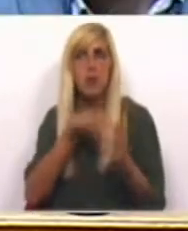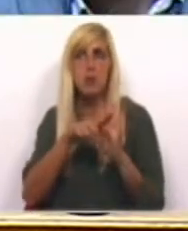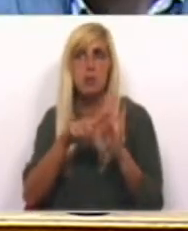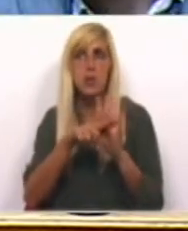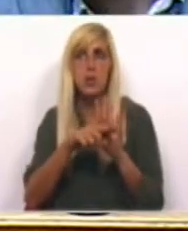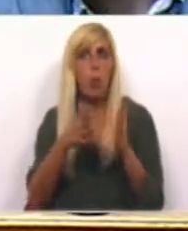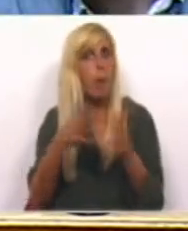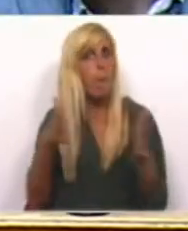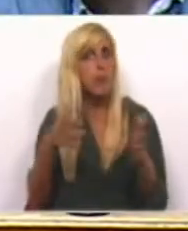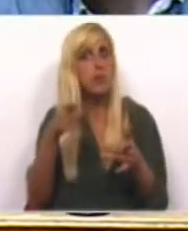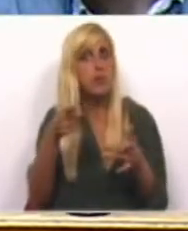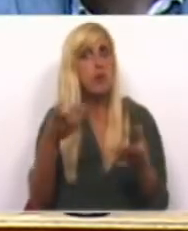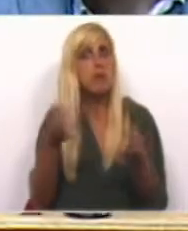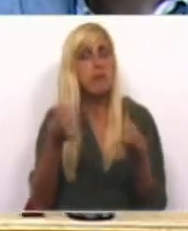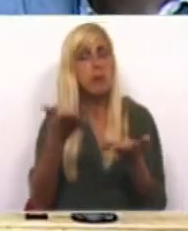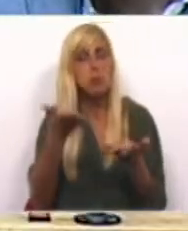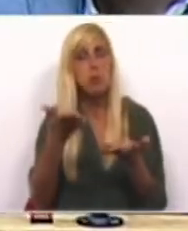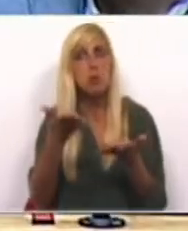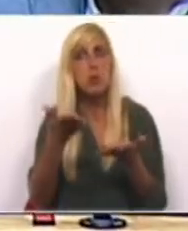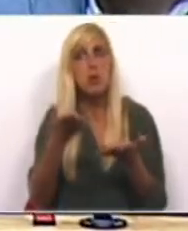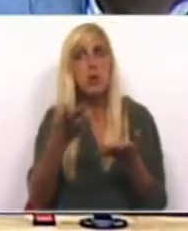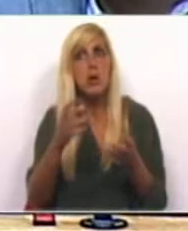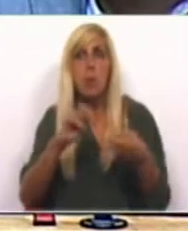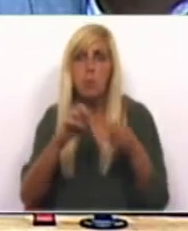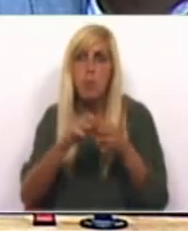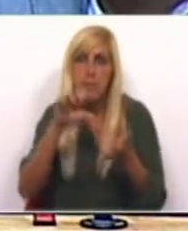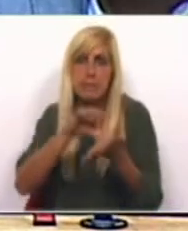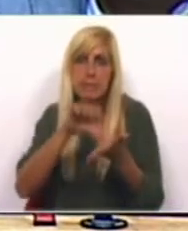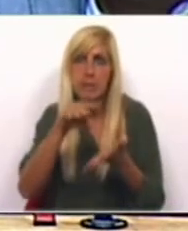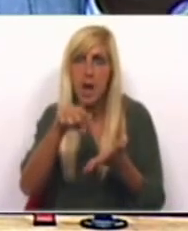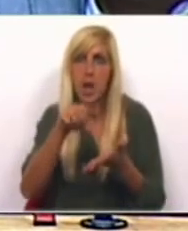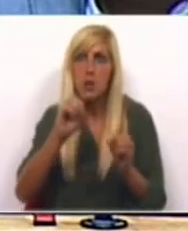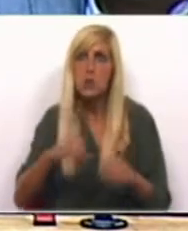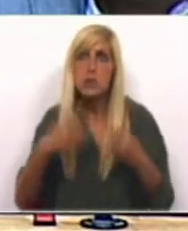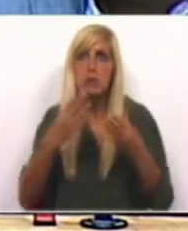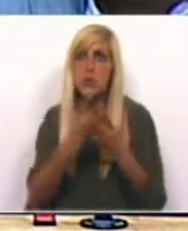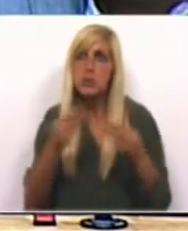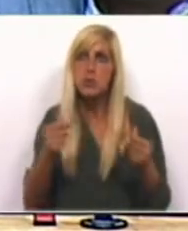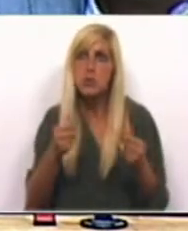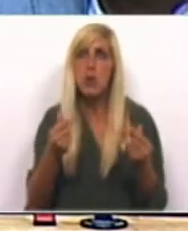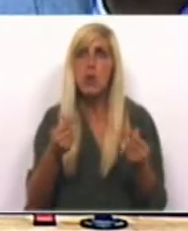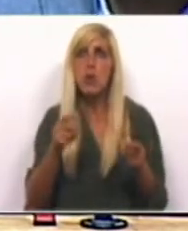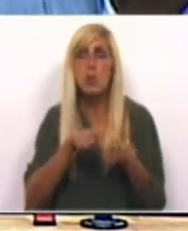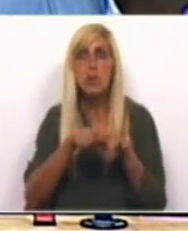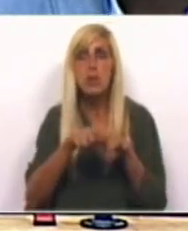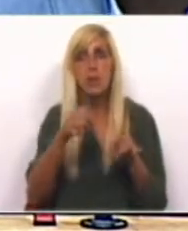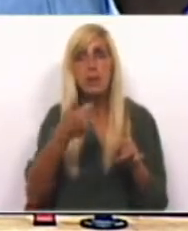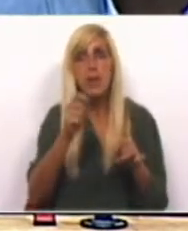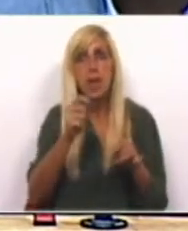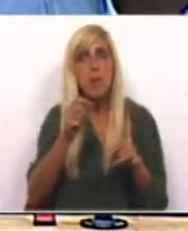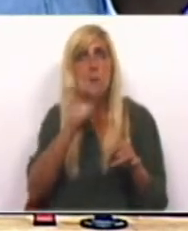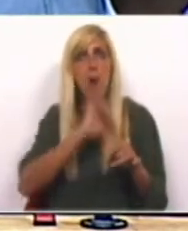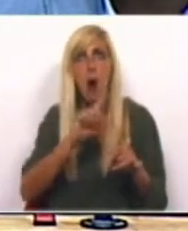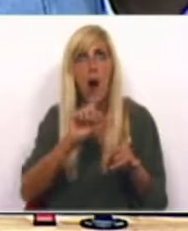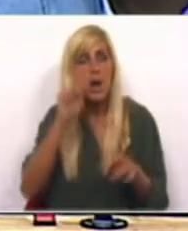O aumento do salário mínimo foi, por isso, uma questão central desde o início desta solução política para o Bloco de Esquerda. E não foi por acaso que o Bloco de